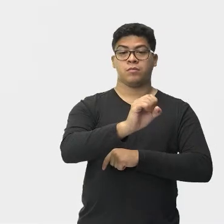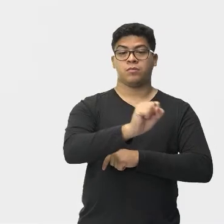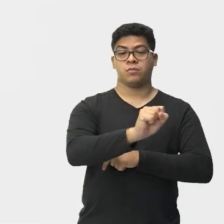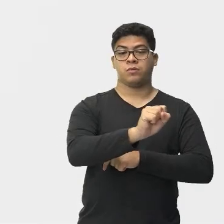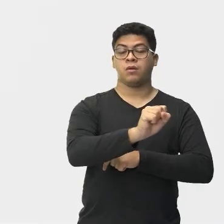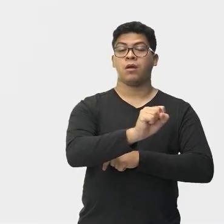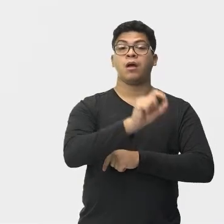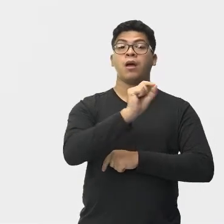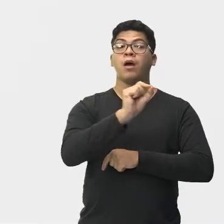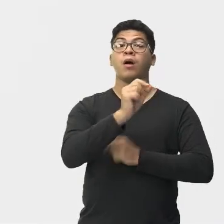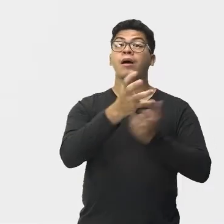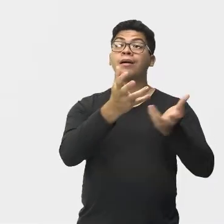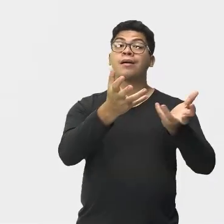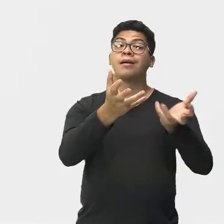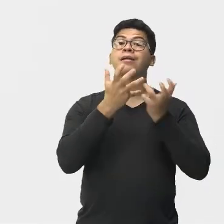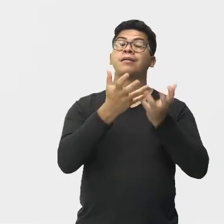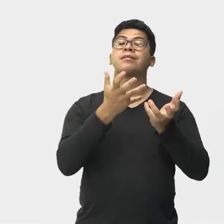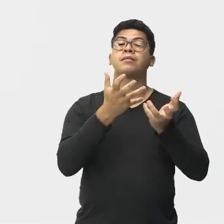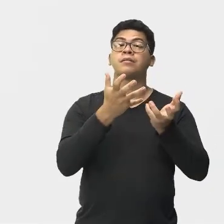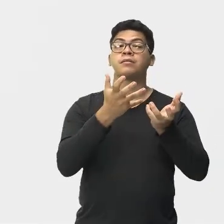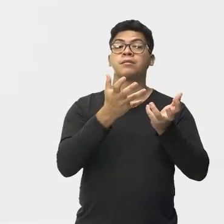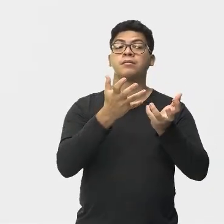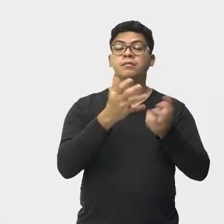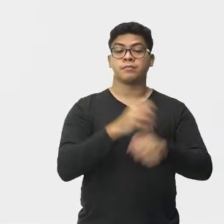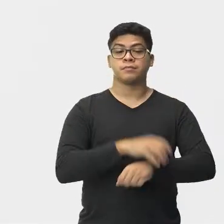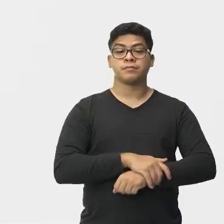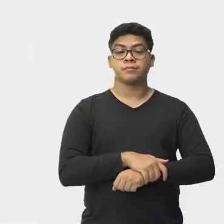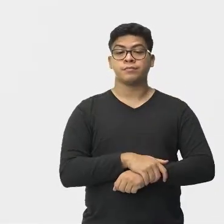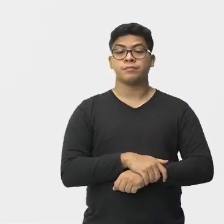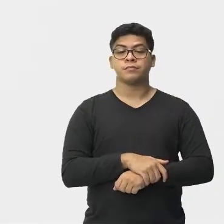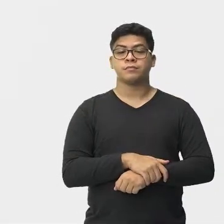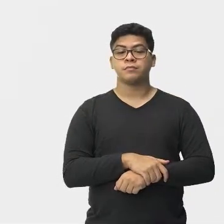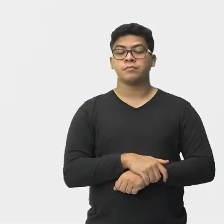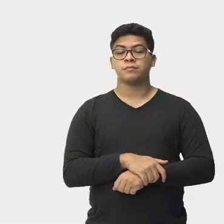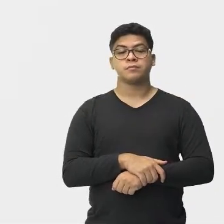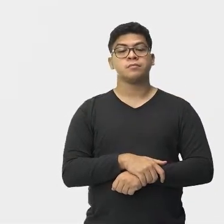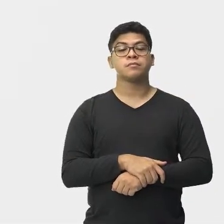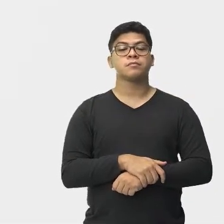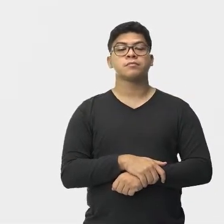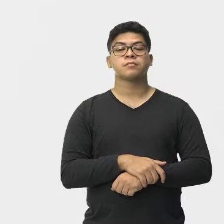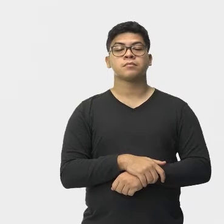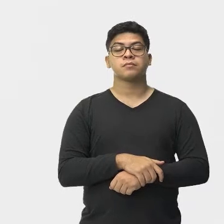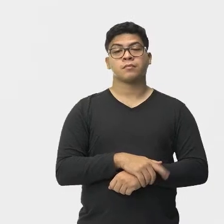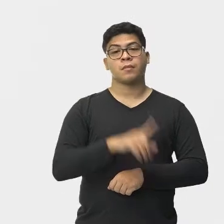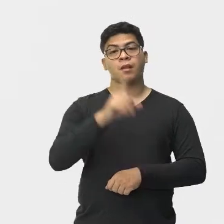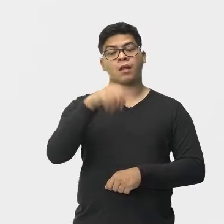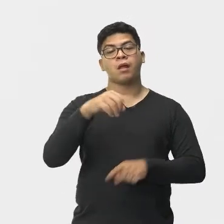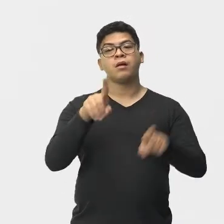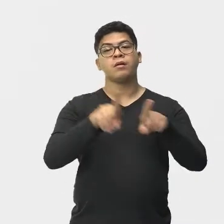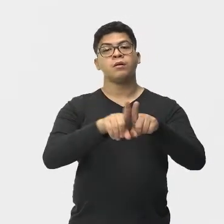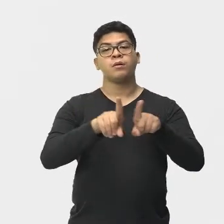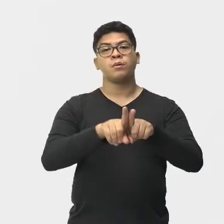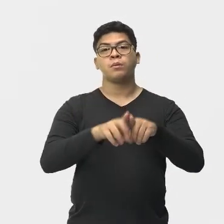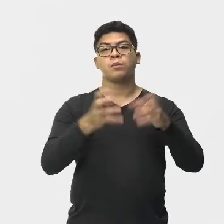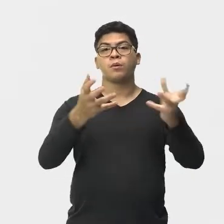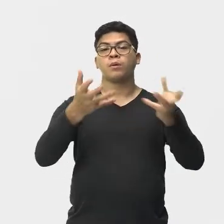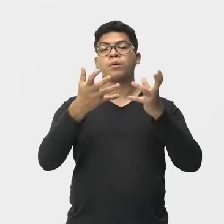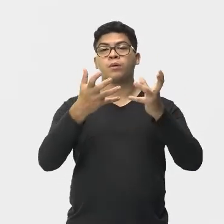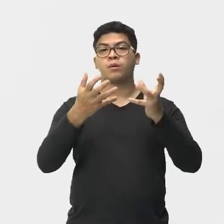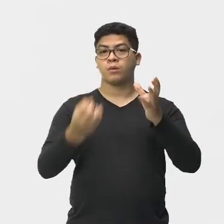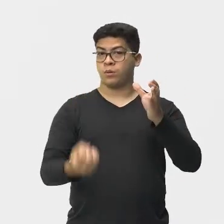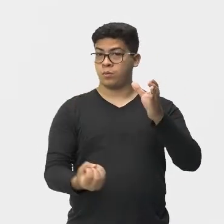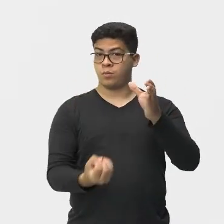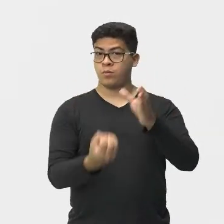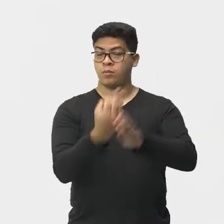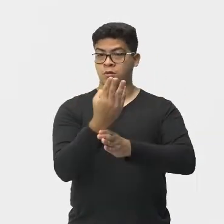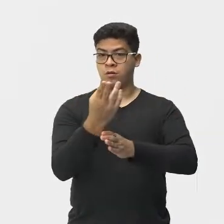A criação de uma universidade. Então, se eu faço a pergunta, que queremos? Lá queremos. Aí já sabemos que eu estou falando da criação